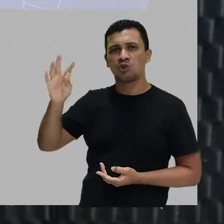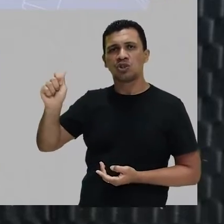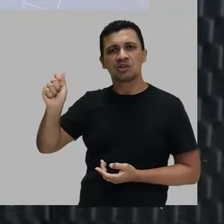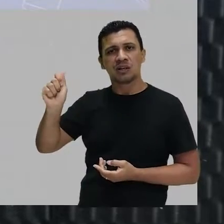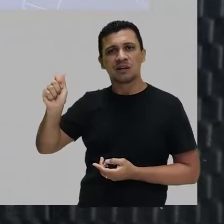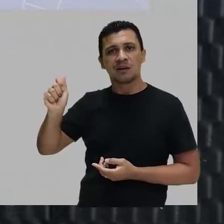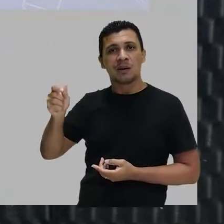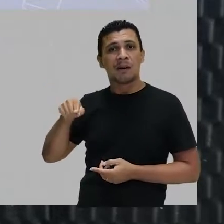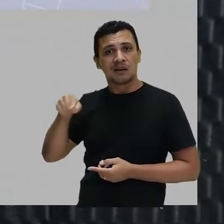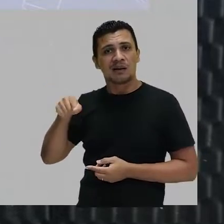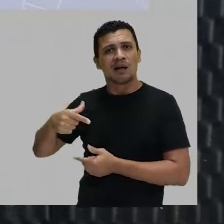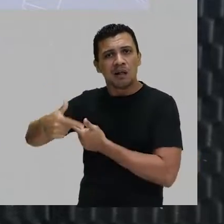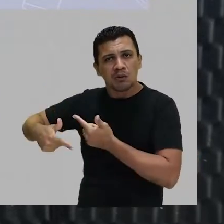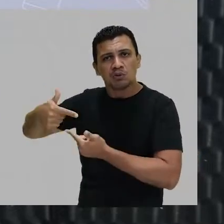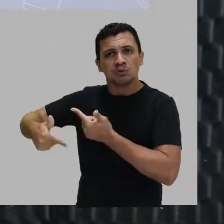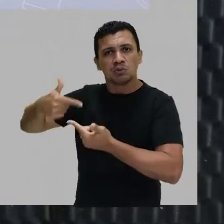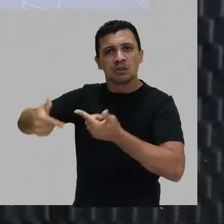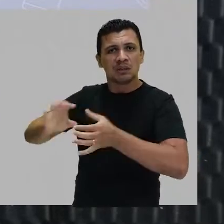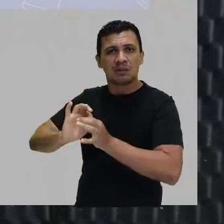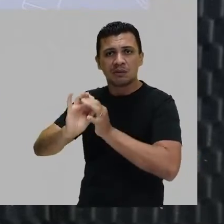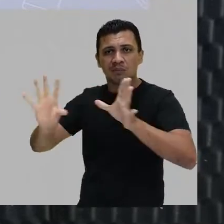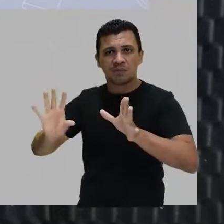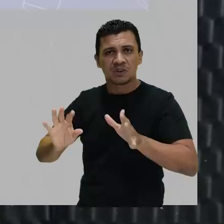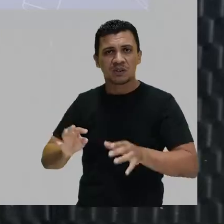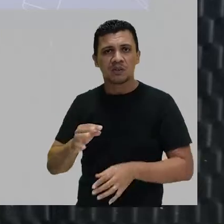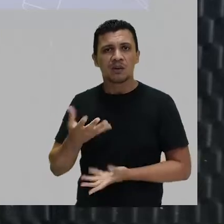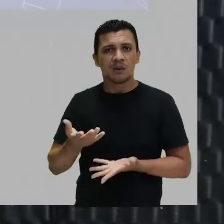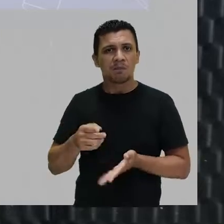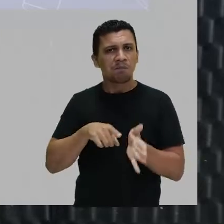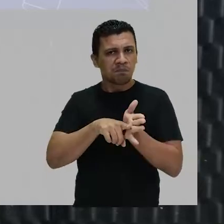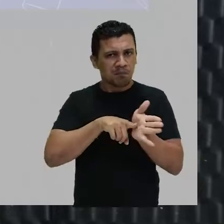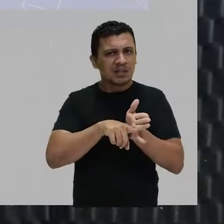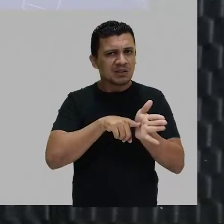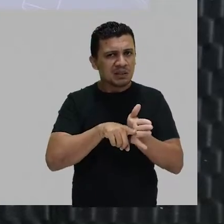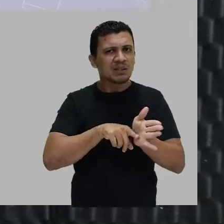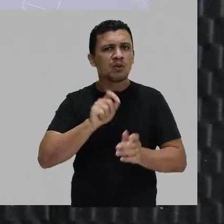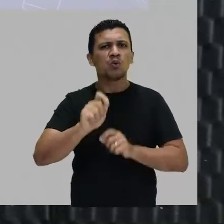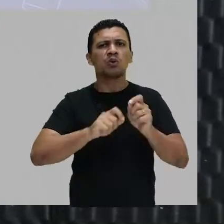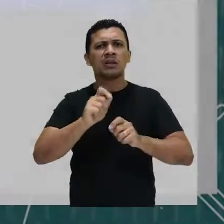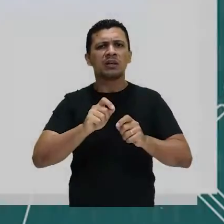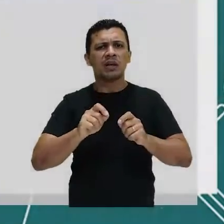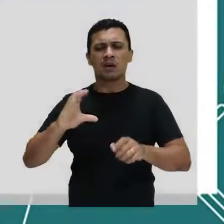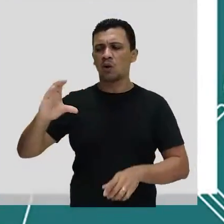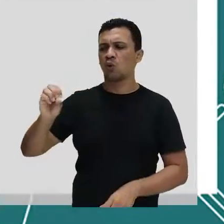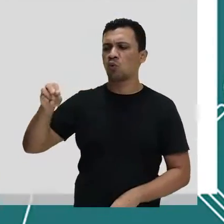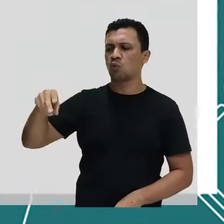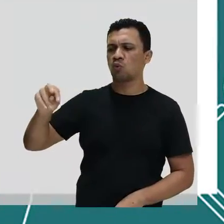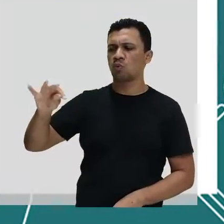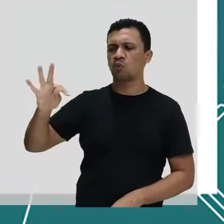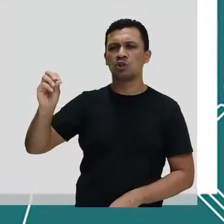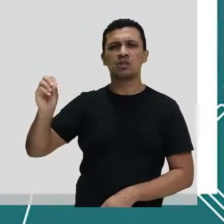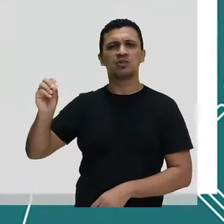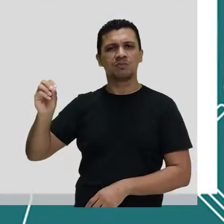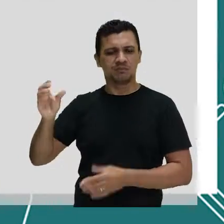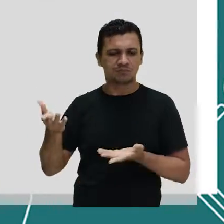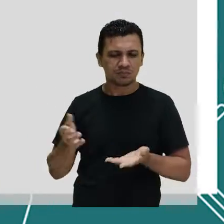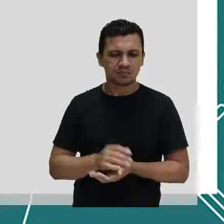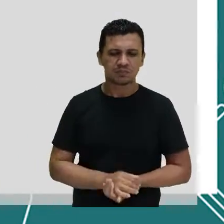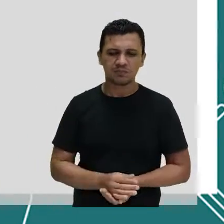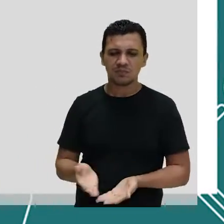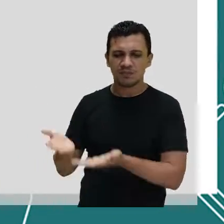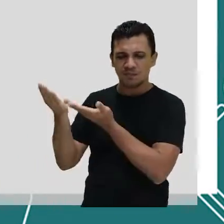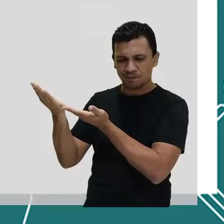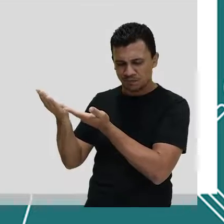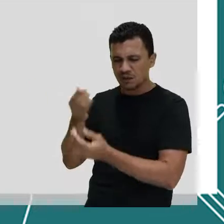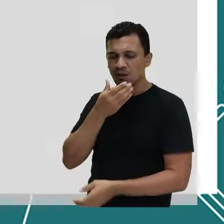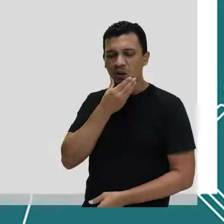pela liberdade. E se você não sabe o que é comunismo, pesquise antes de falar bobagem, certo? Oduvaldo Viana Filho, ou Vianinha,